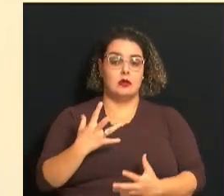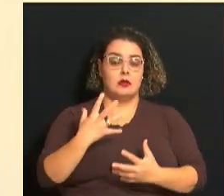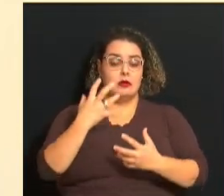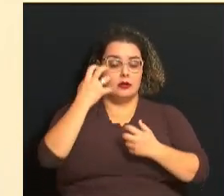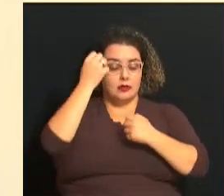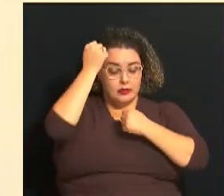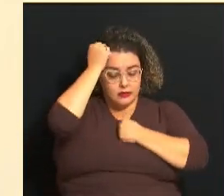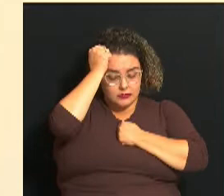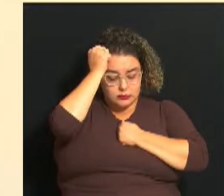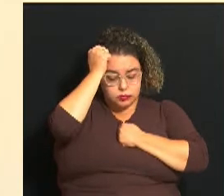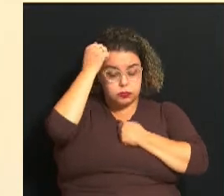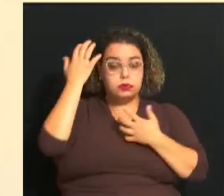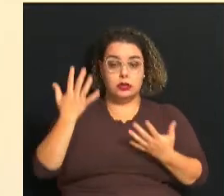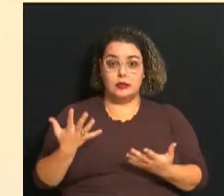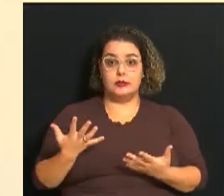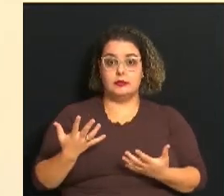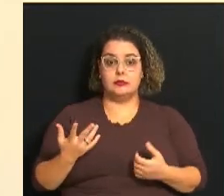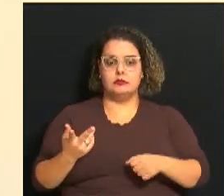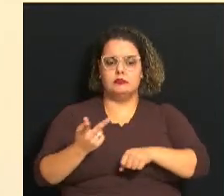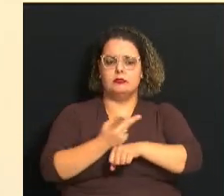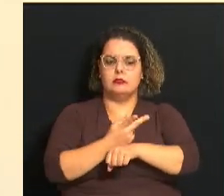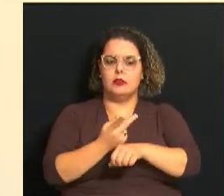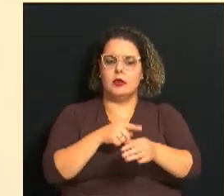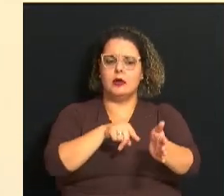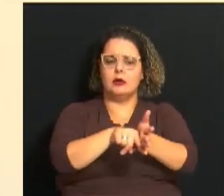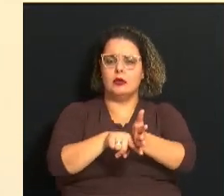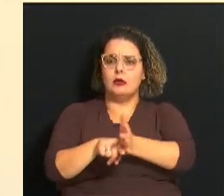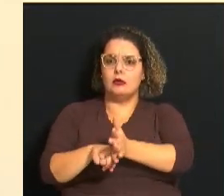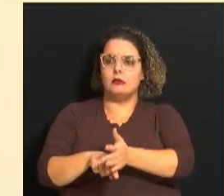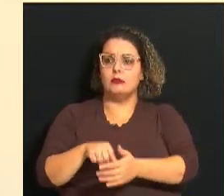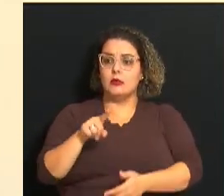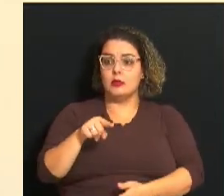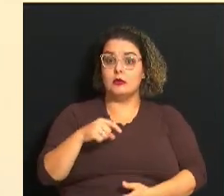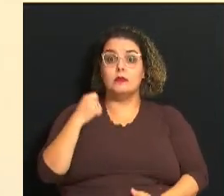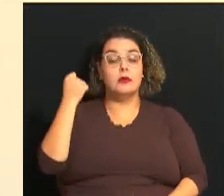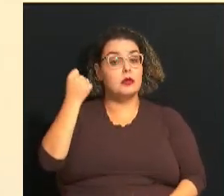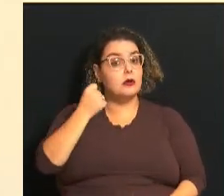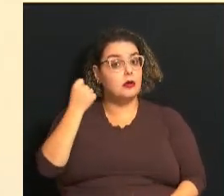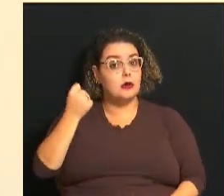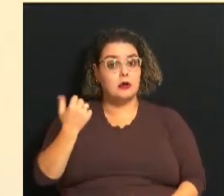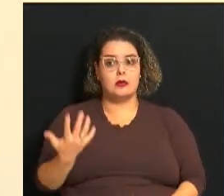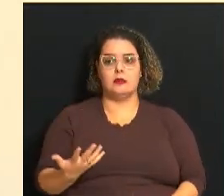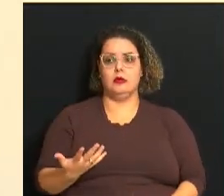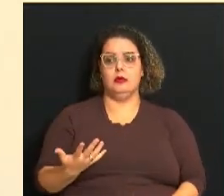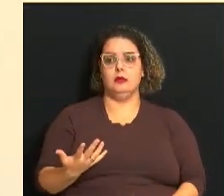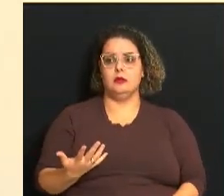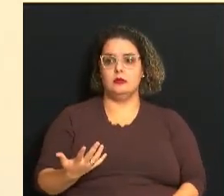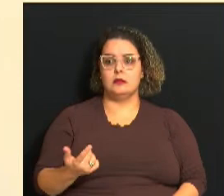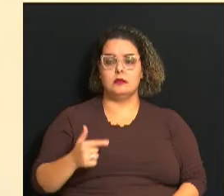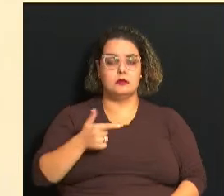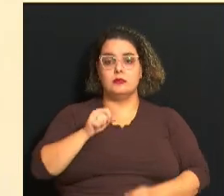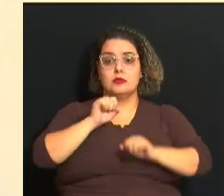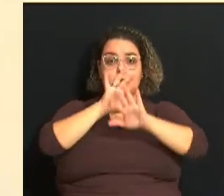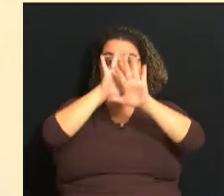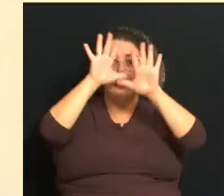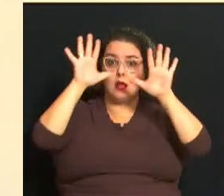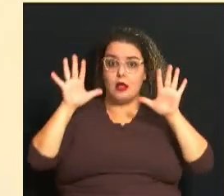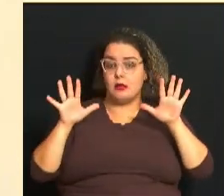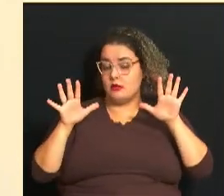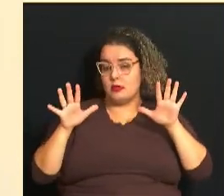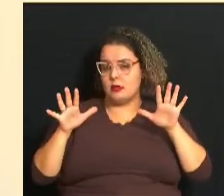E aí ele procura a gente começa a investigar algumas coisas e ver que isso foi grave isso e ele não tinha ainda a clareza né de que